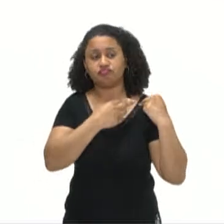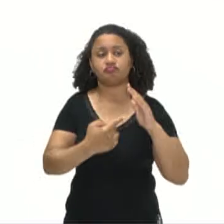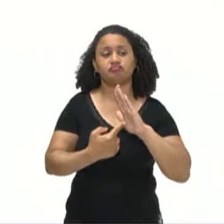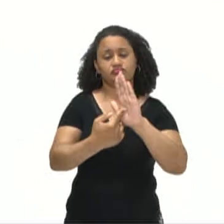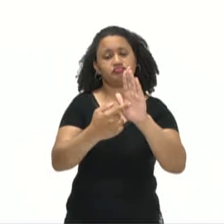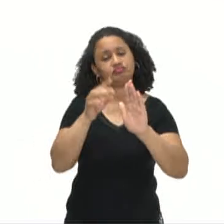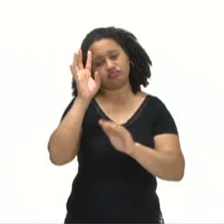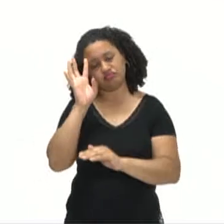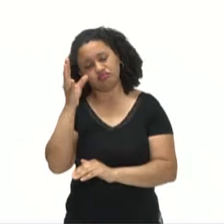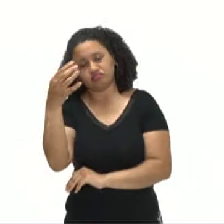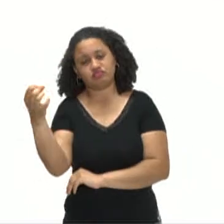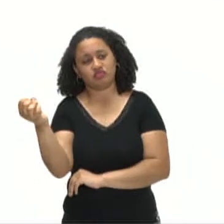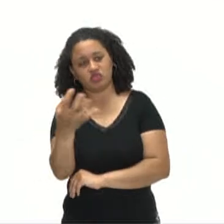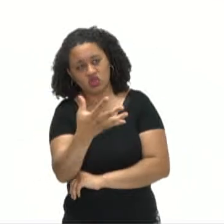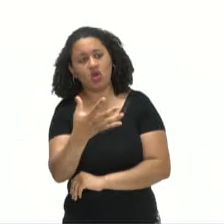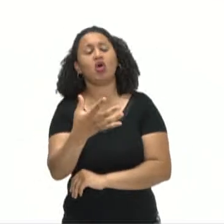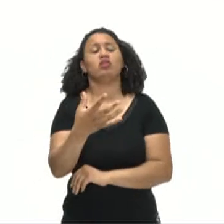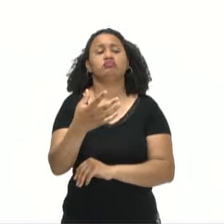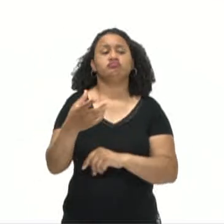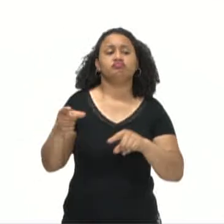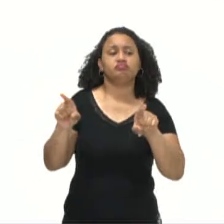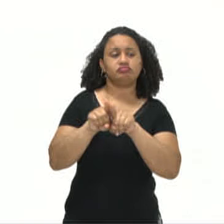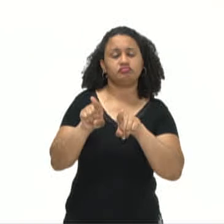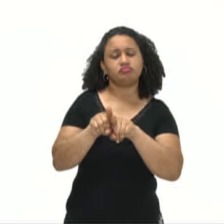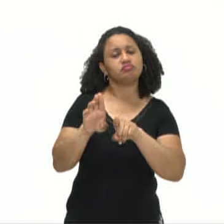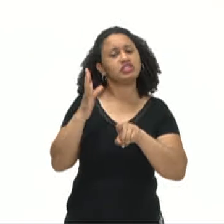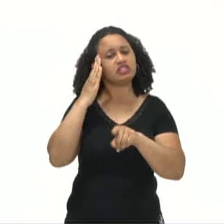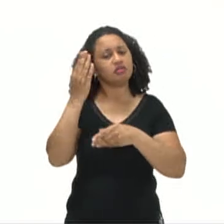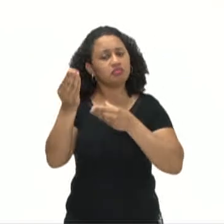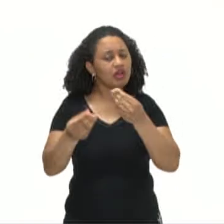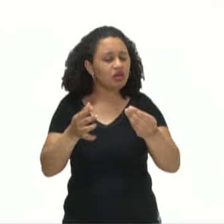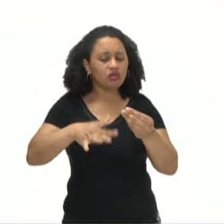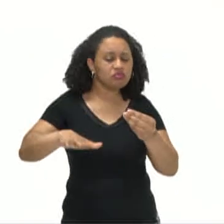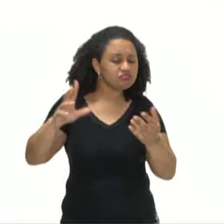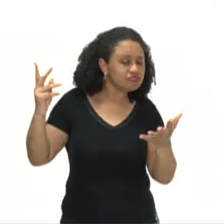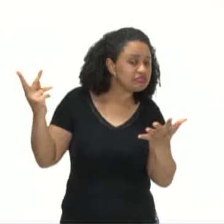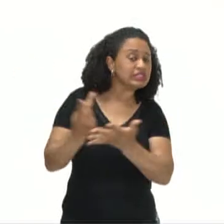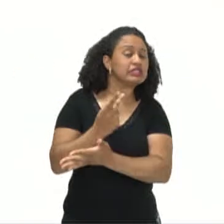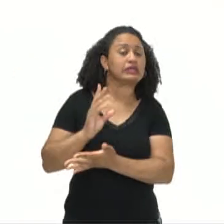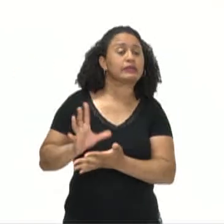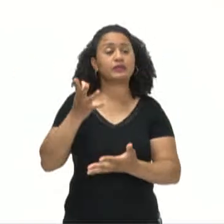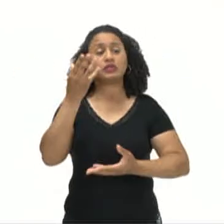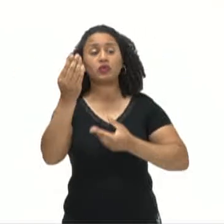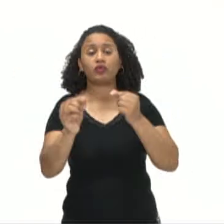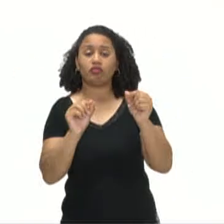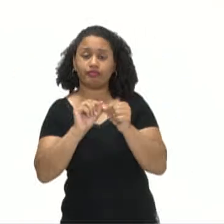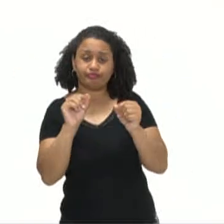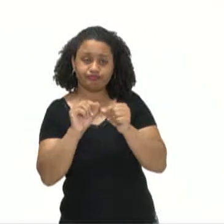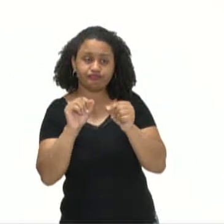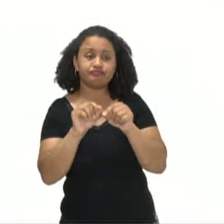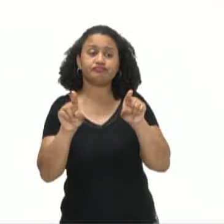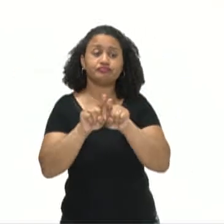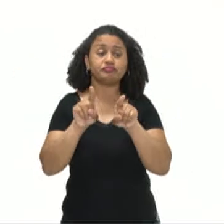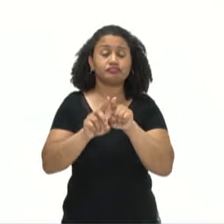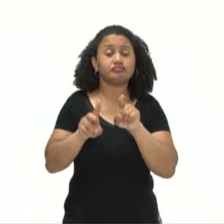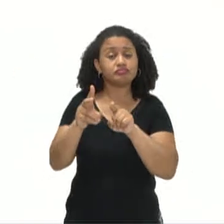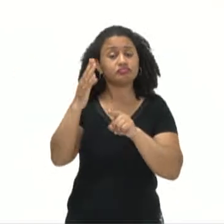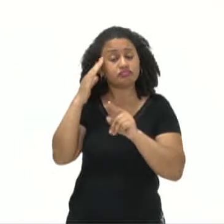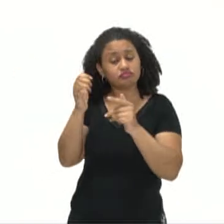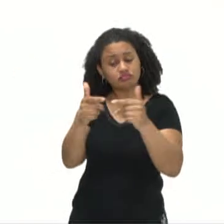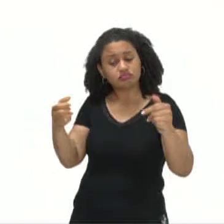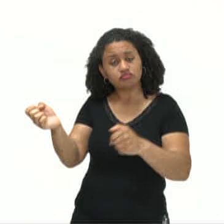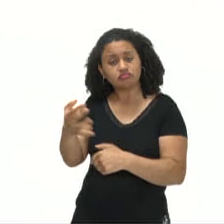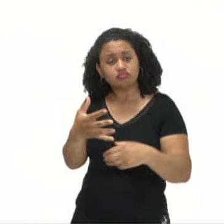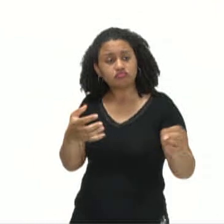responsabilidade, apresentar soluções inovadoras, saber lidar com imprevistos, manter-se atualizado